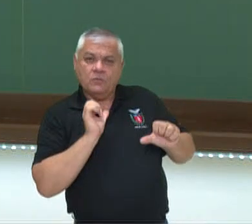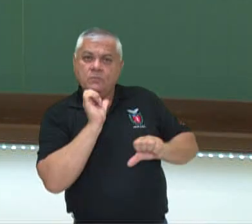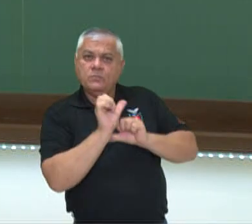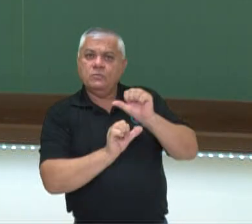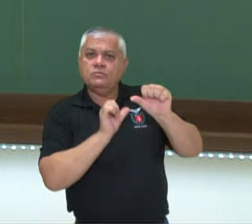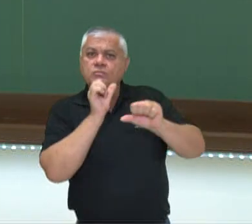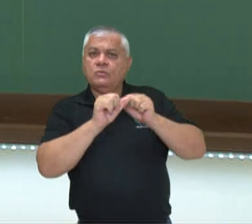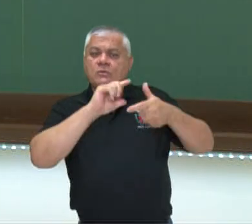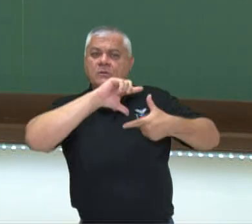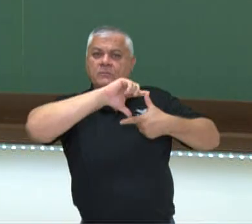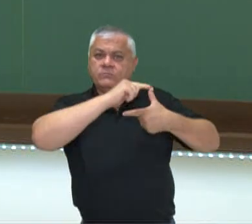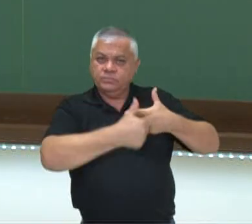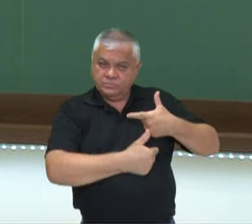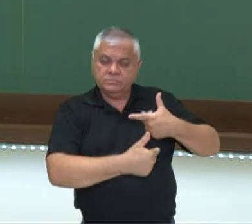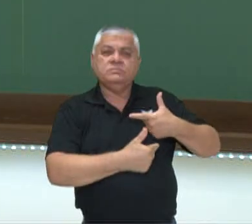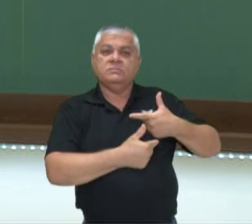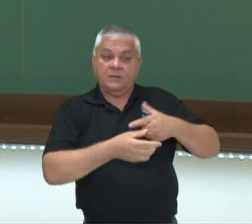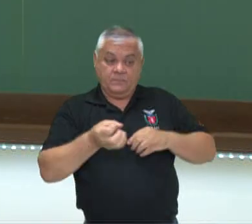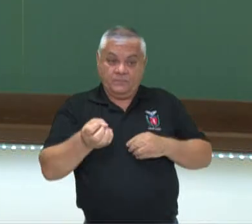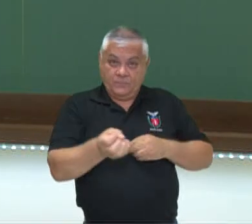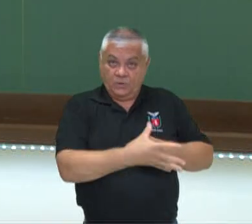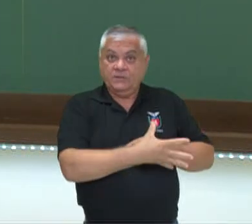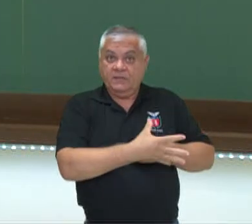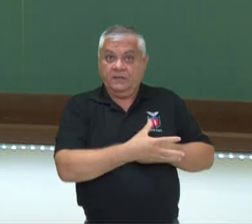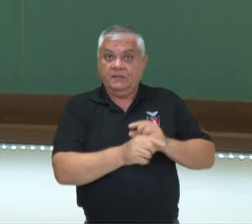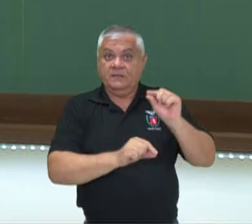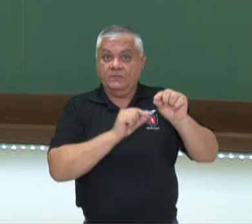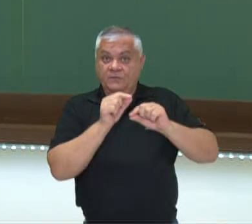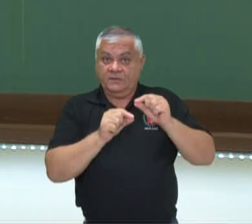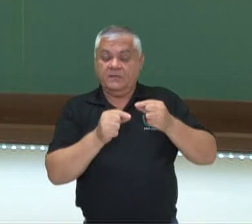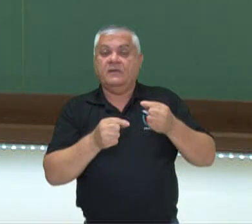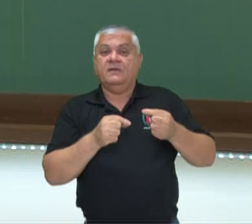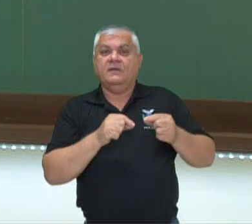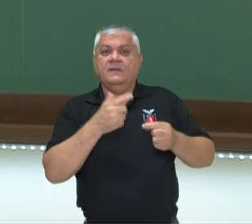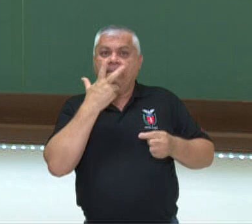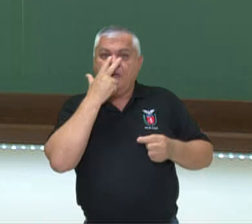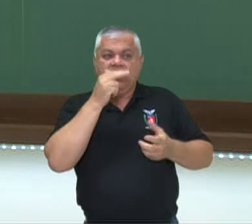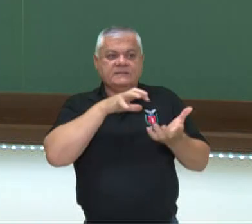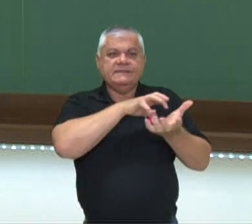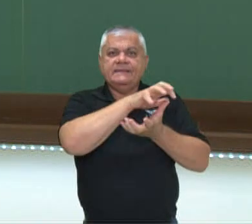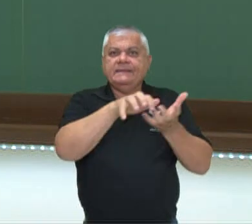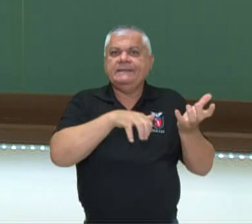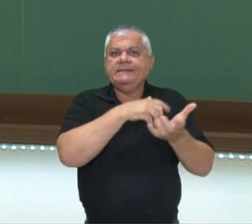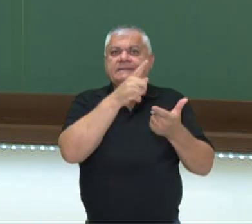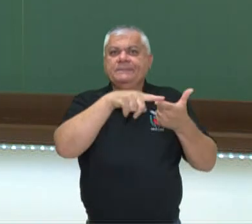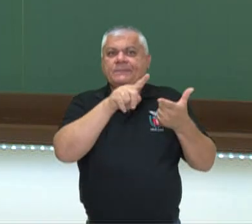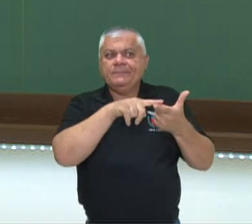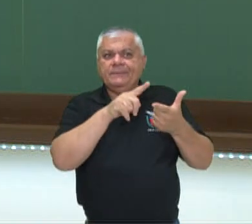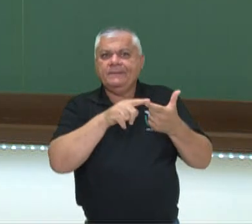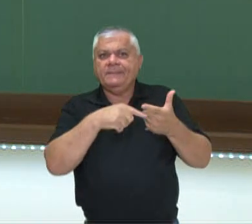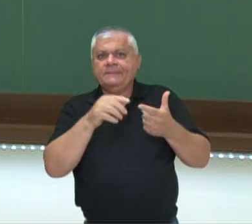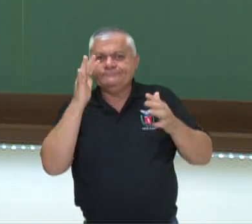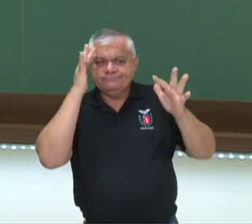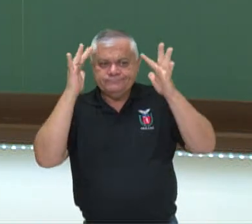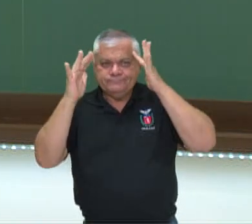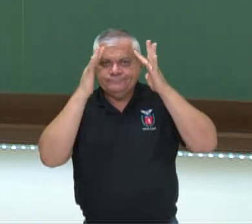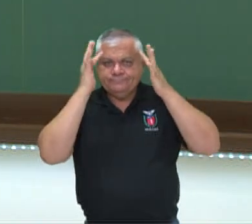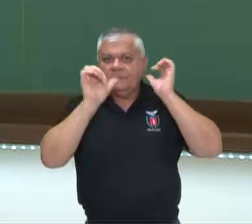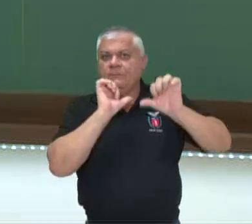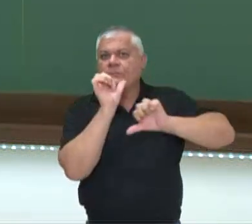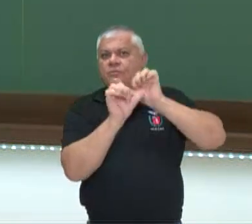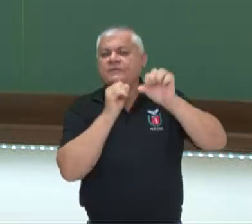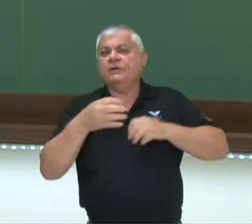experimentadas ali na ciência moderna, que caracterizou a crise das ciências modernas, e pensaram então um